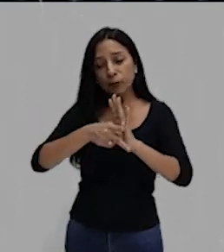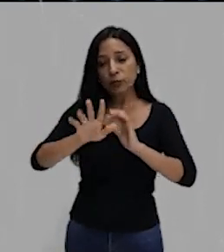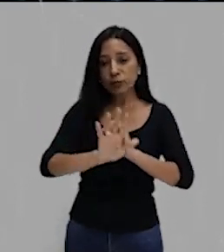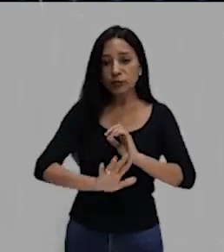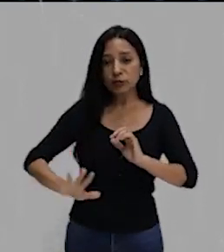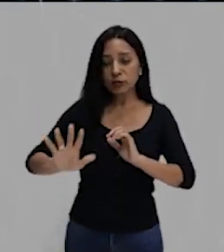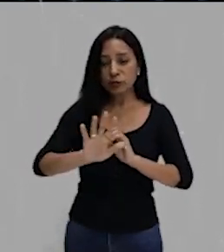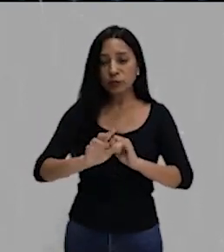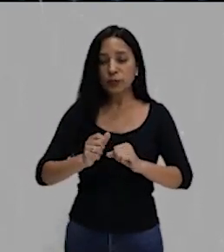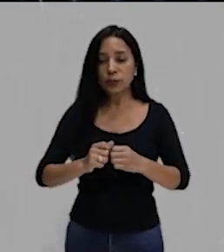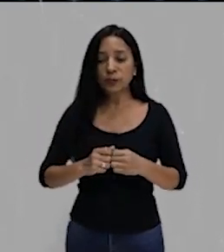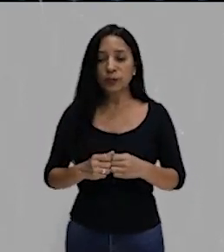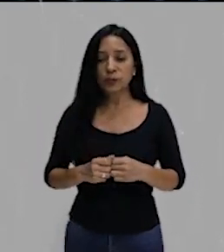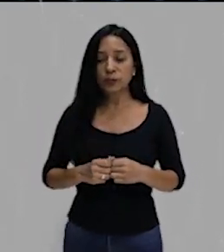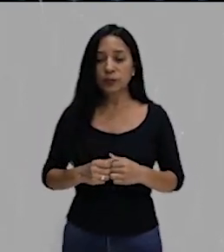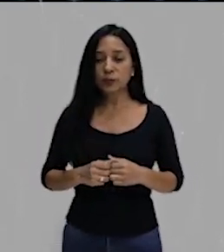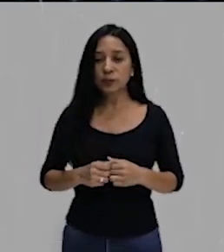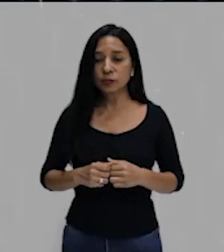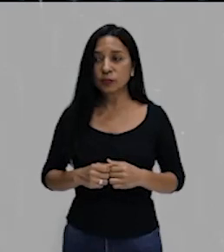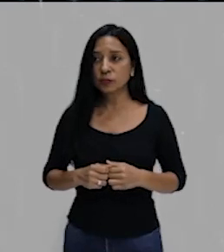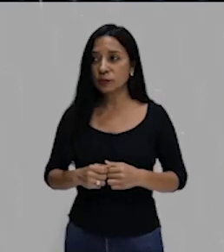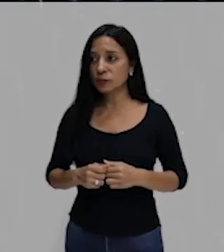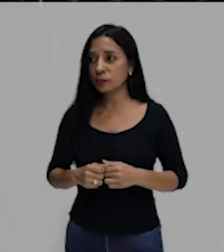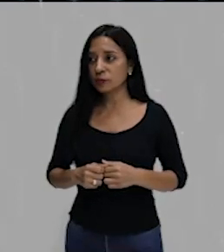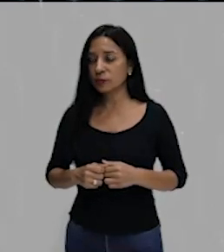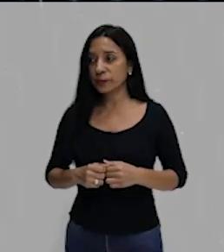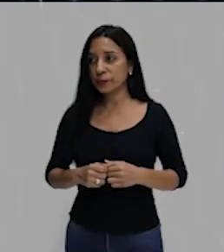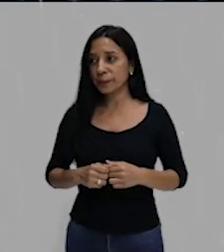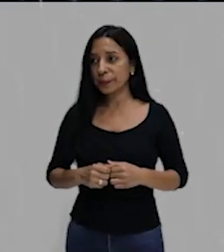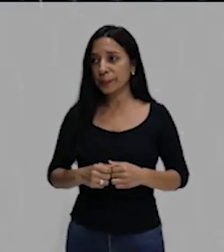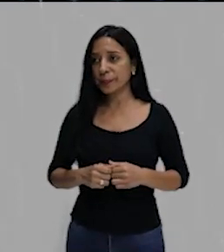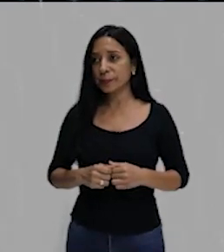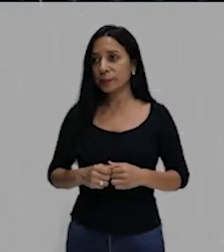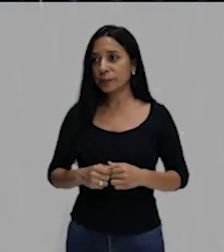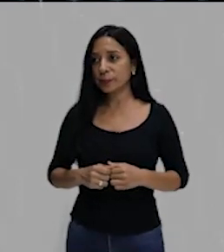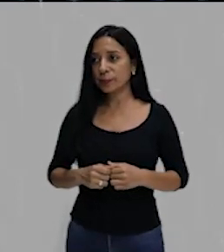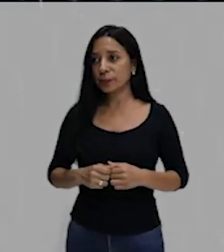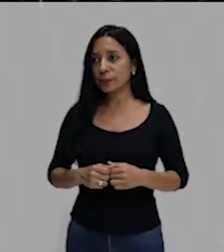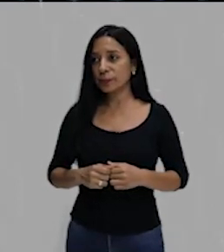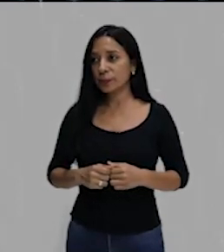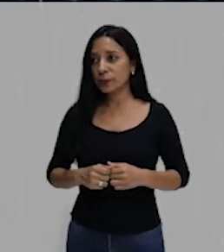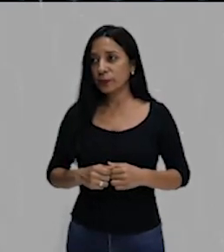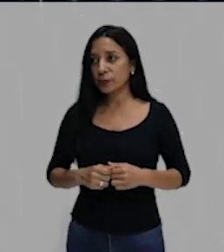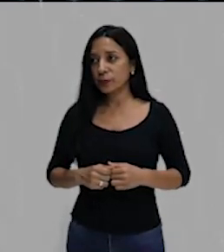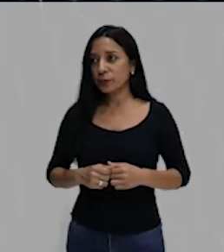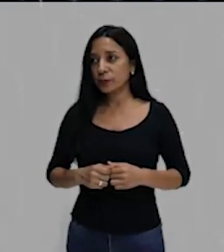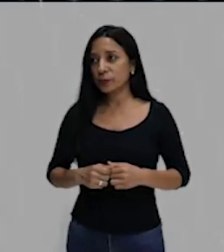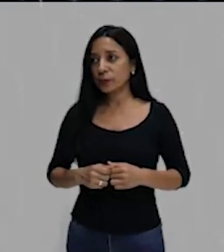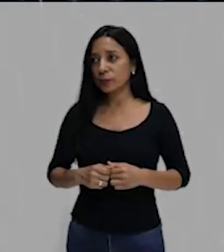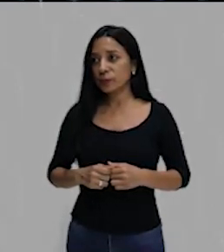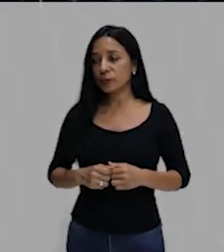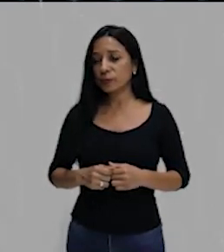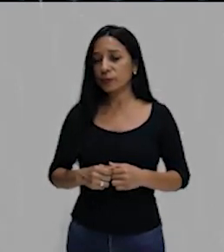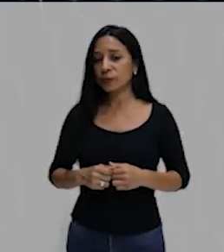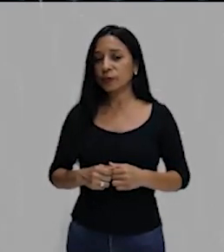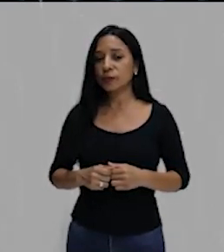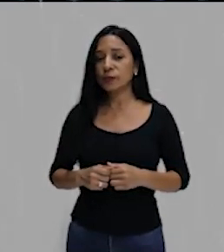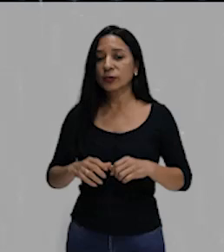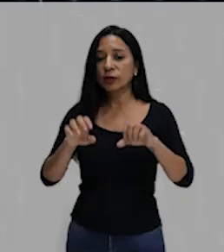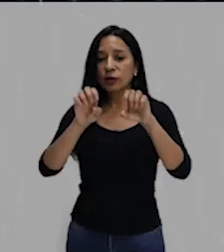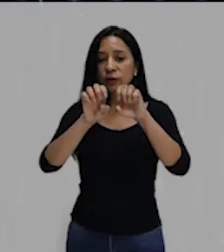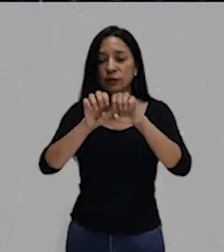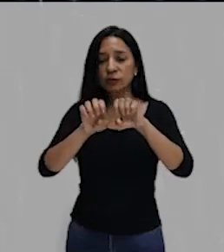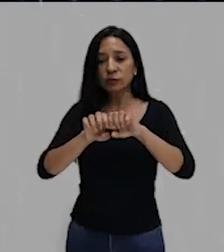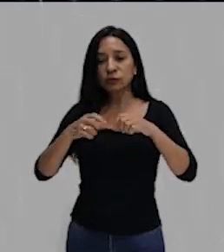precisa permitir que essas comunidades cuidem dos seus problemas locais. Então, a estrutura deve ser